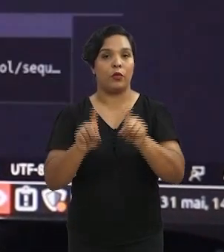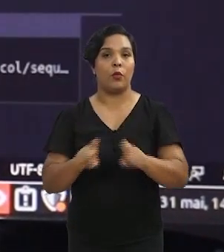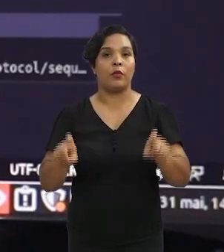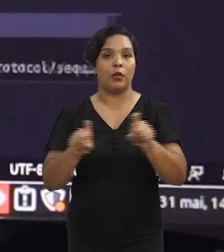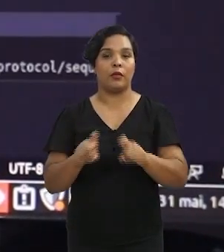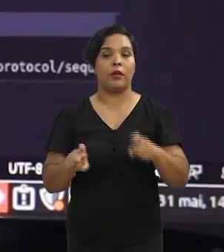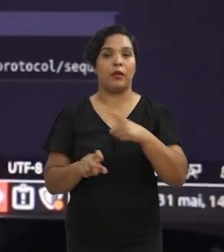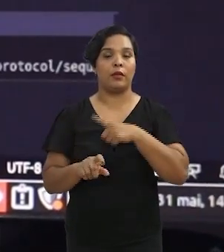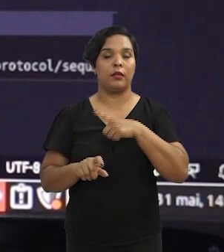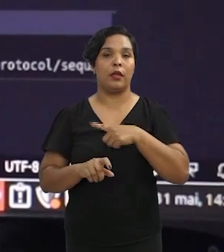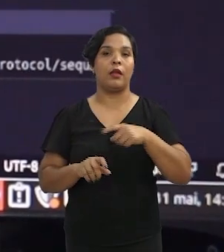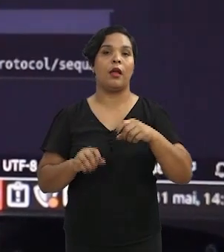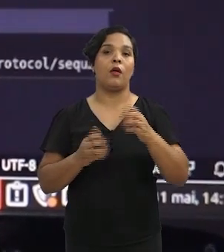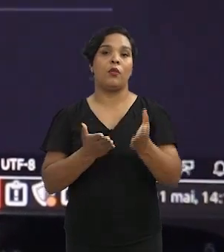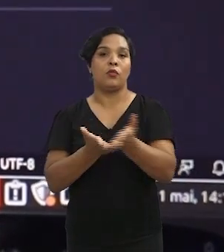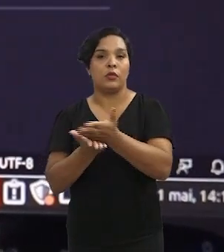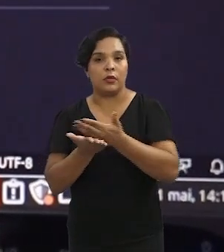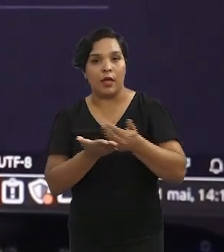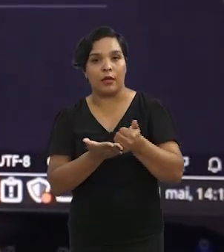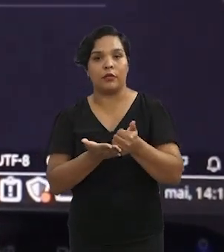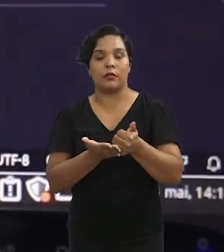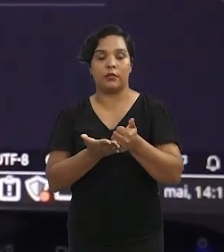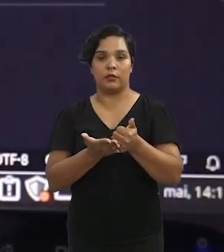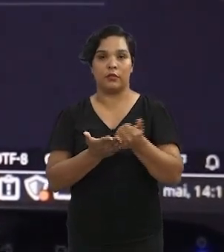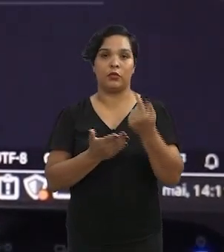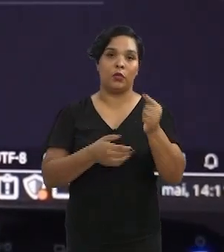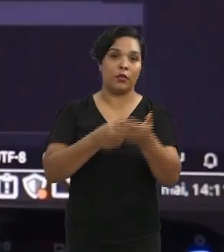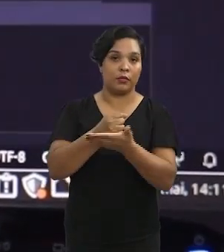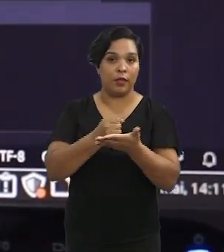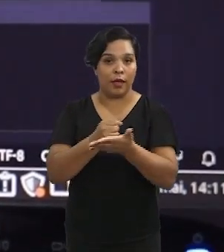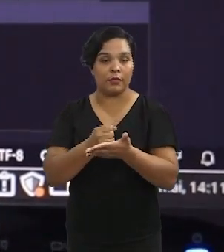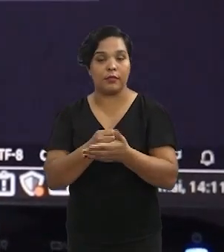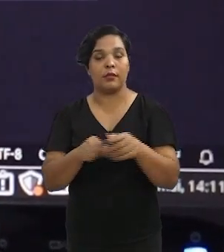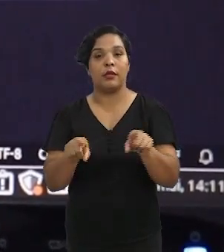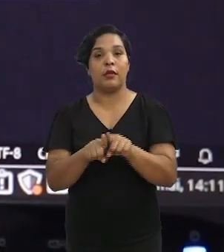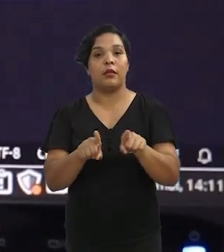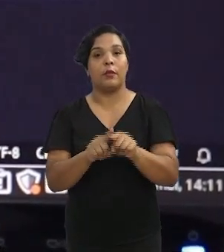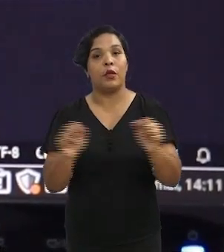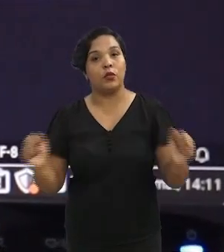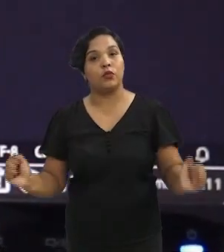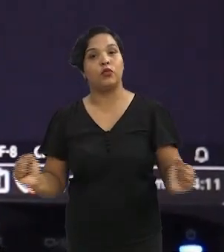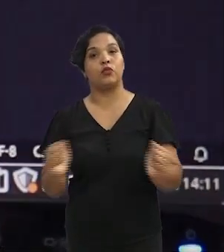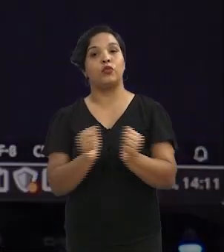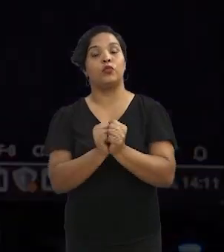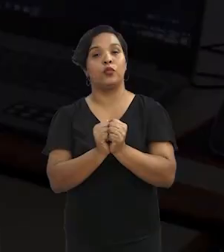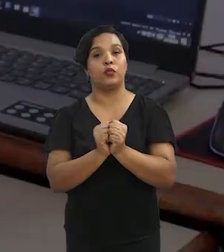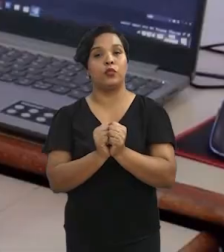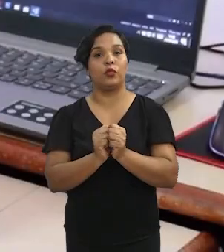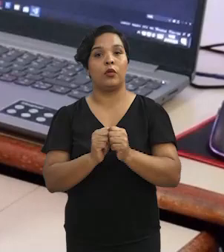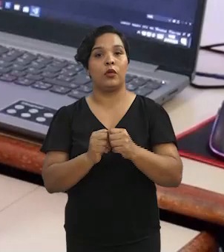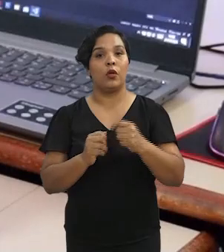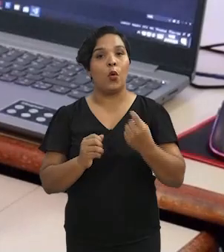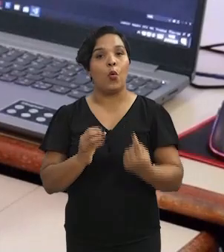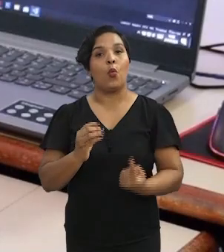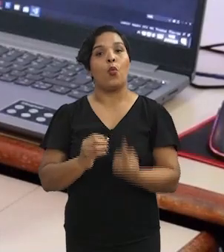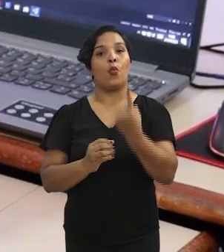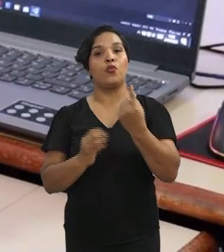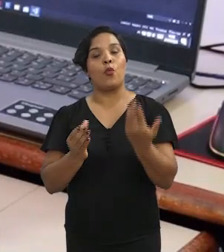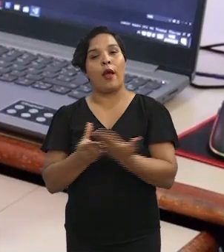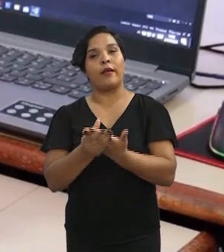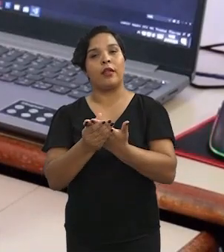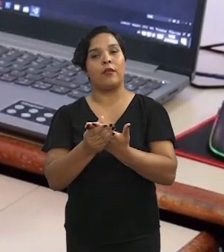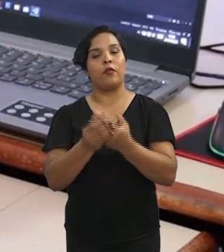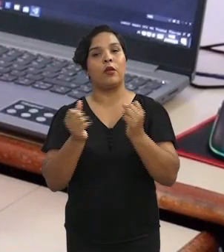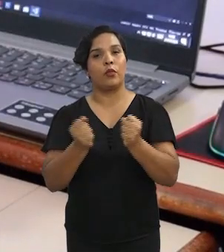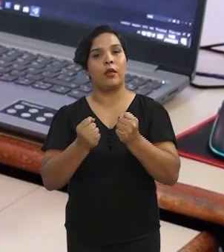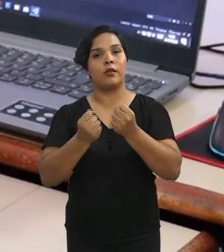Python para poder estar obtendo esses dados das outras bases e depois juntar todos eles em um único